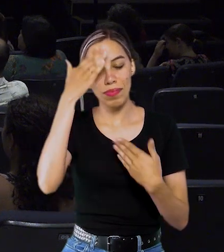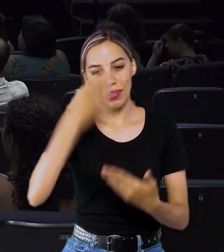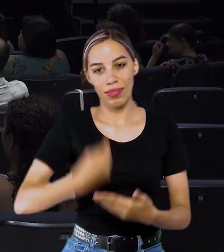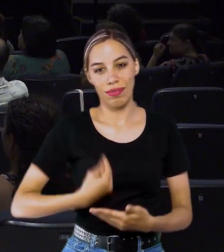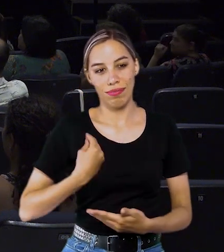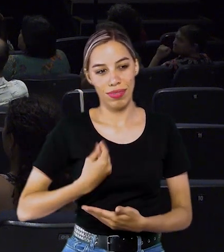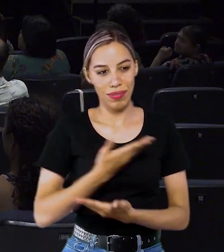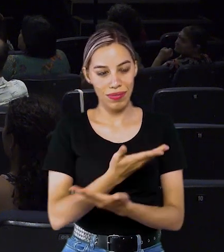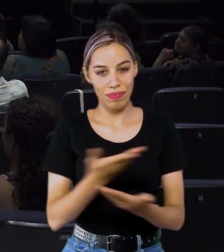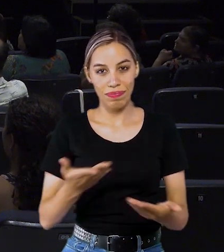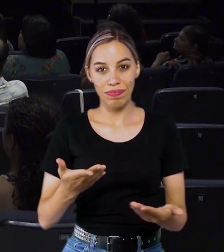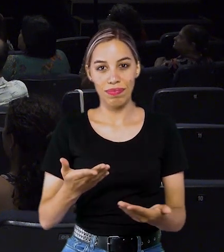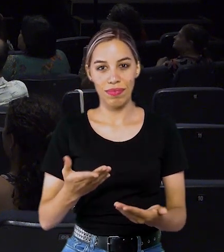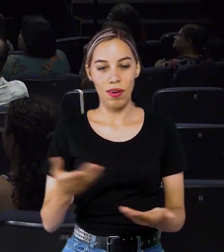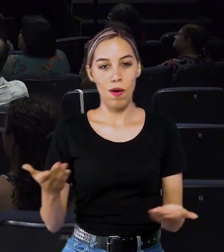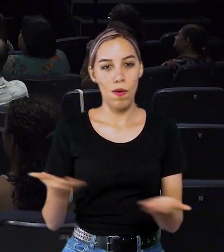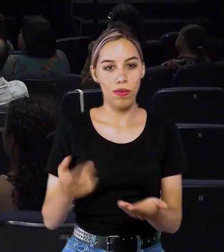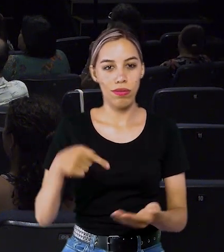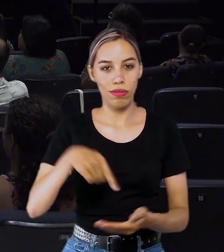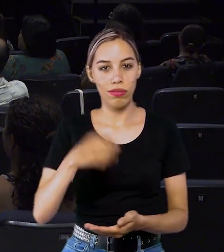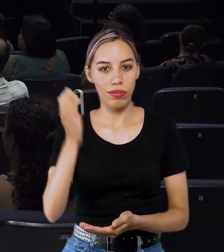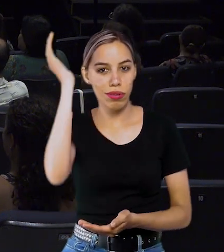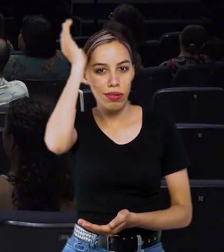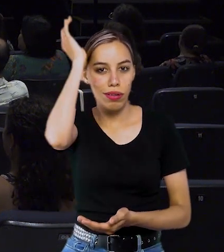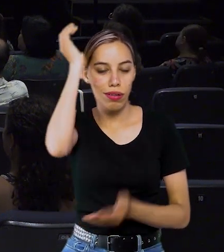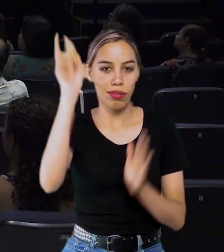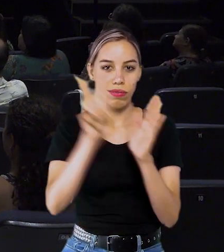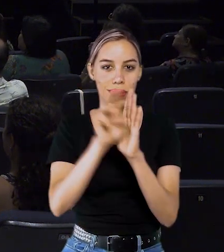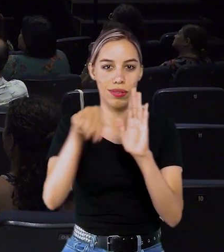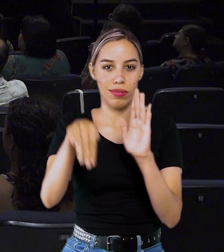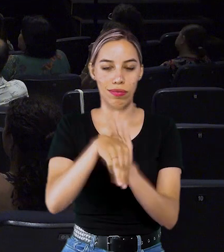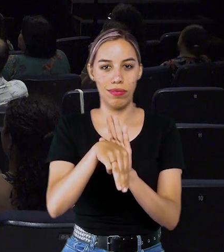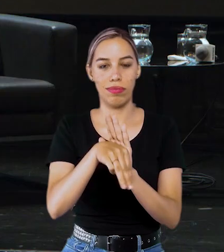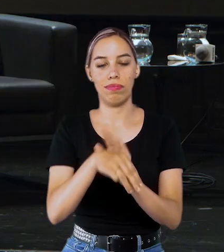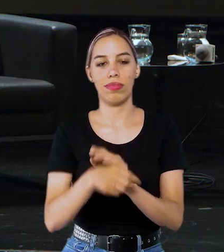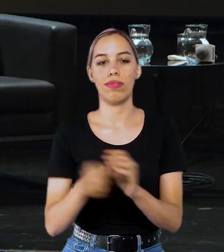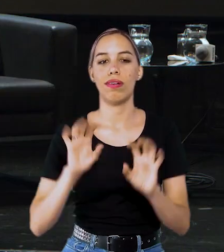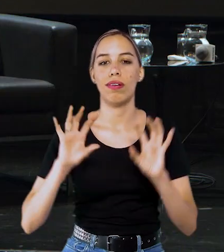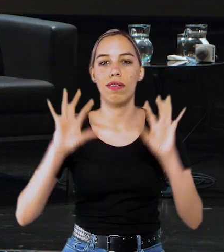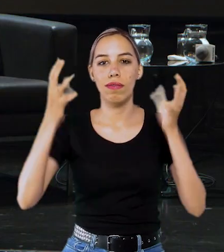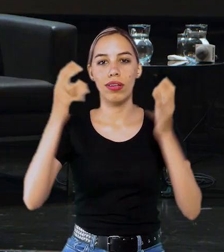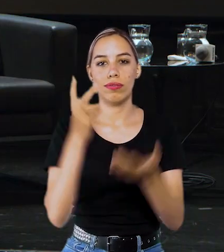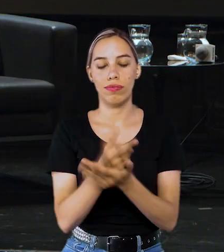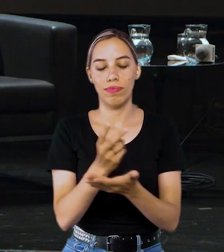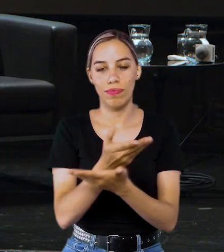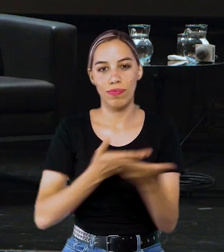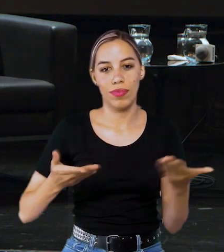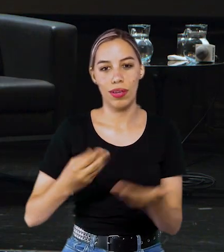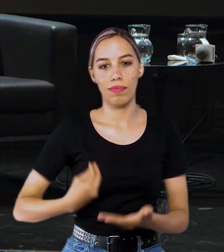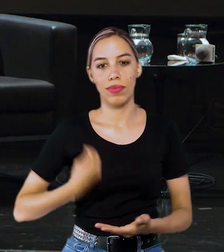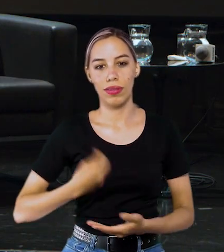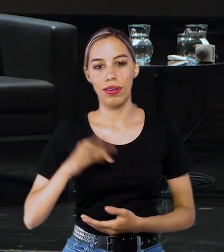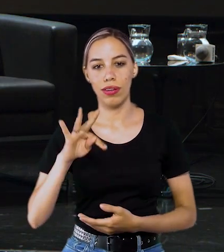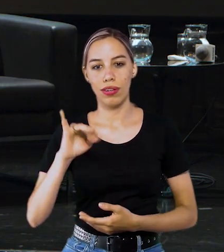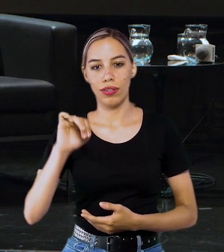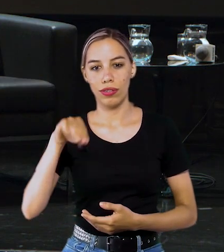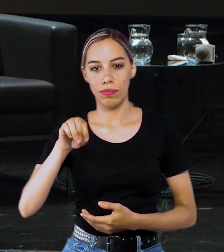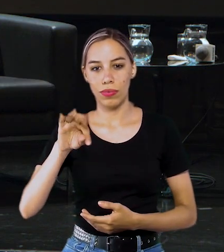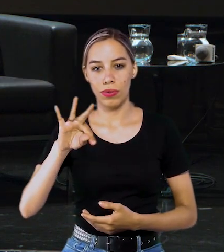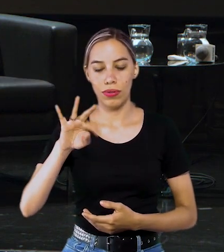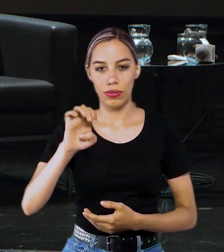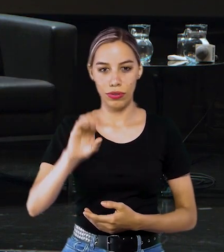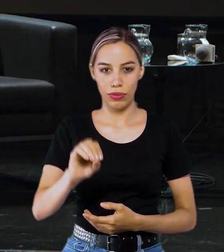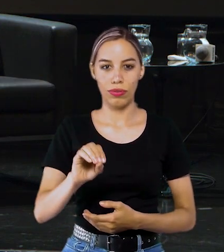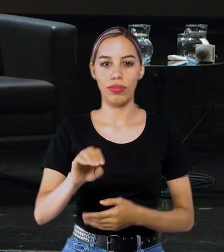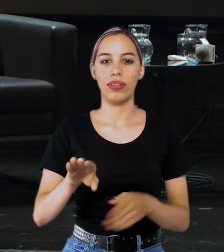Obrigada pela presença hoje no auditório do Sesc Vila Mariana, para essa edição do Sempre um Papo, com as participações de Timóteo Vera